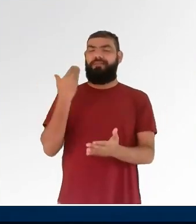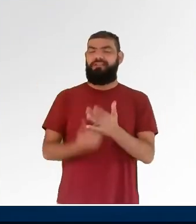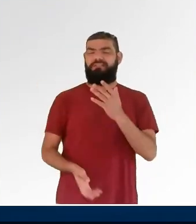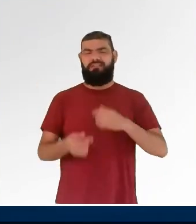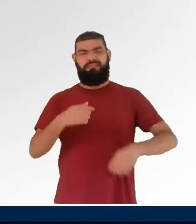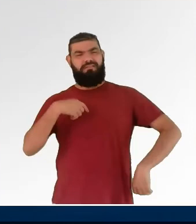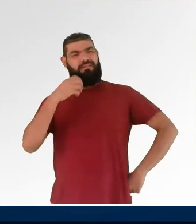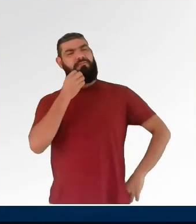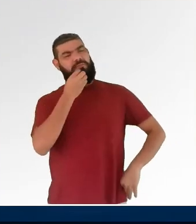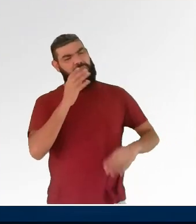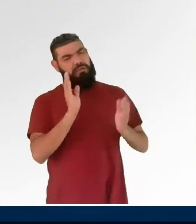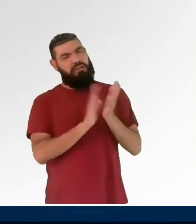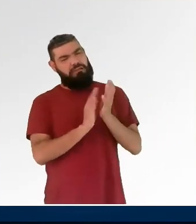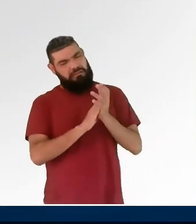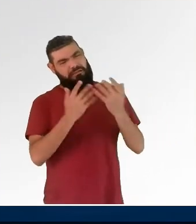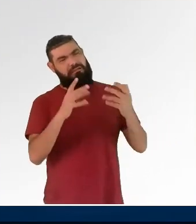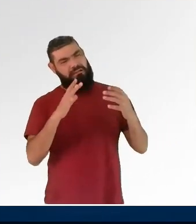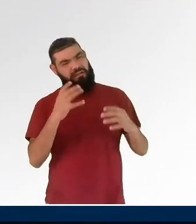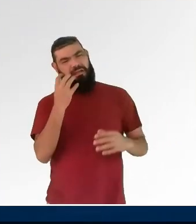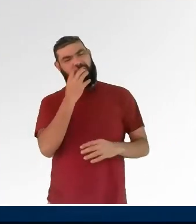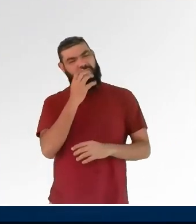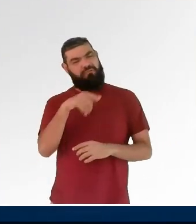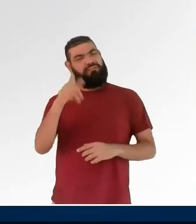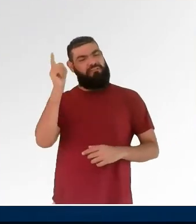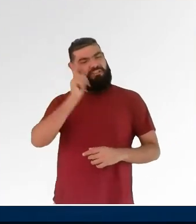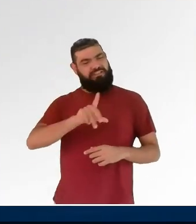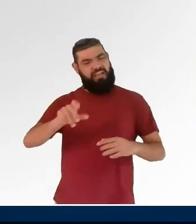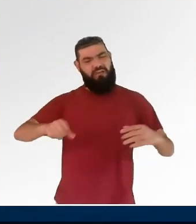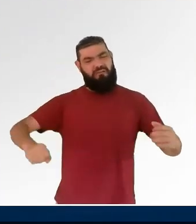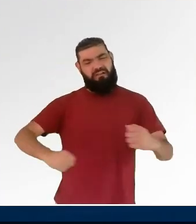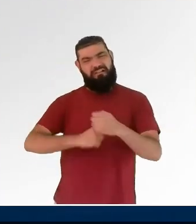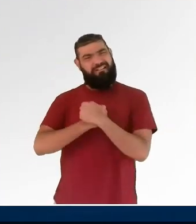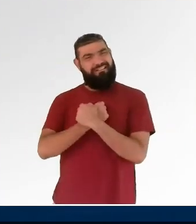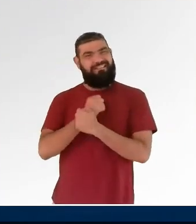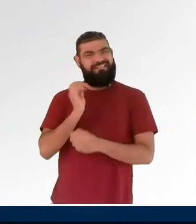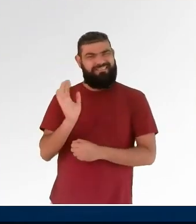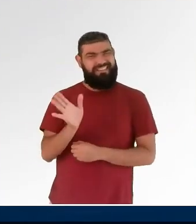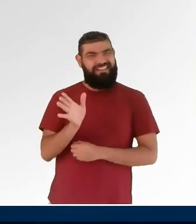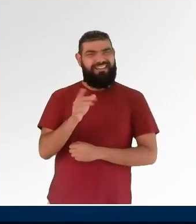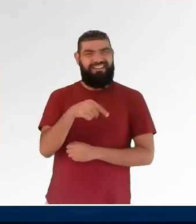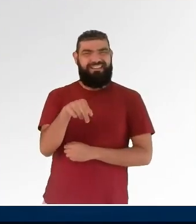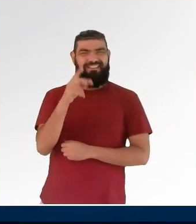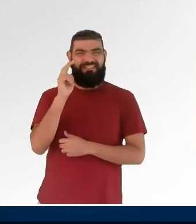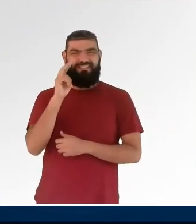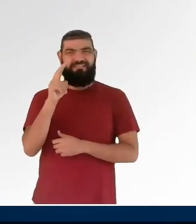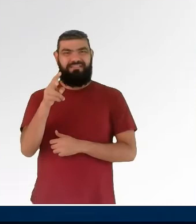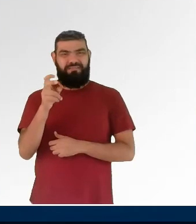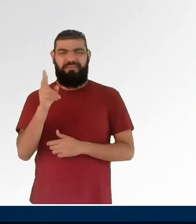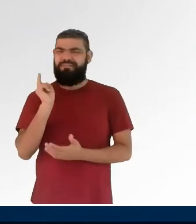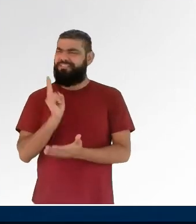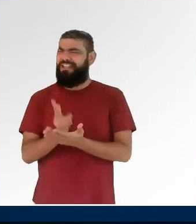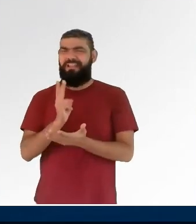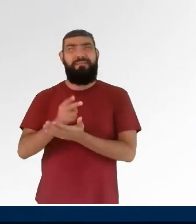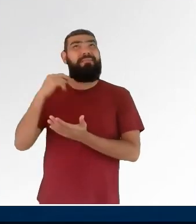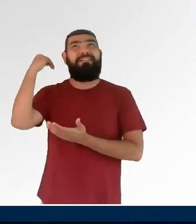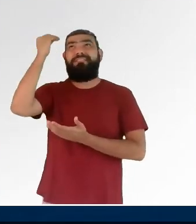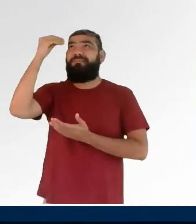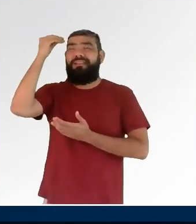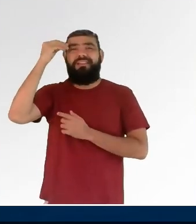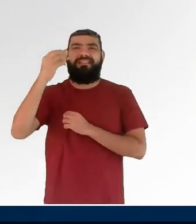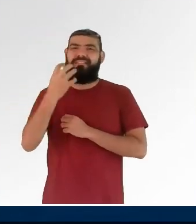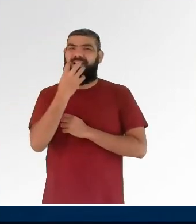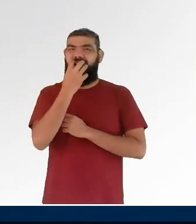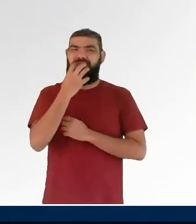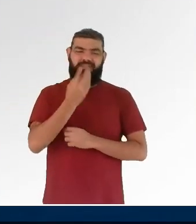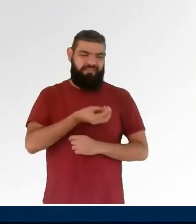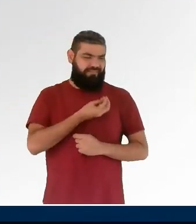bem, querido cachorrinho, você venceu. Não é? Já percebeu que nós constantemente estamos vivendo histórias reais, histórias de